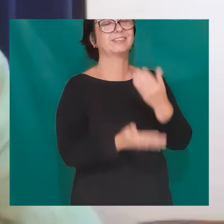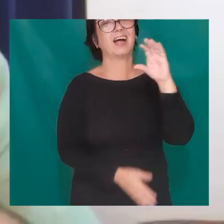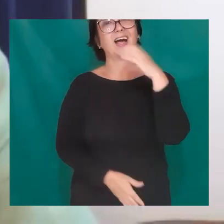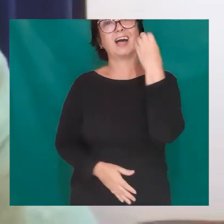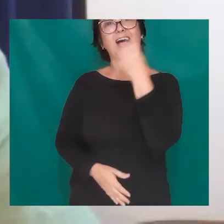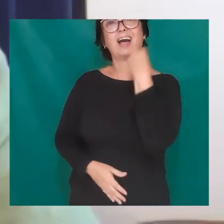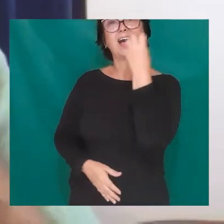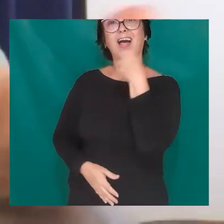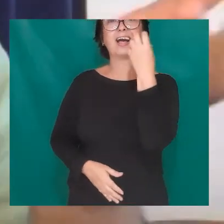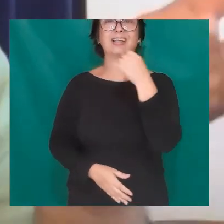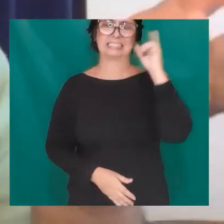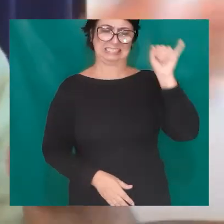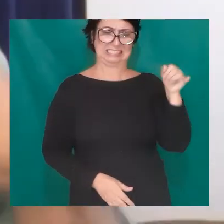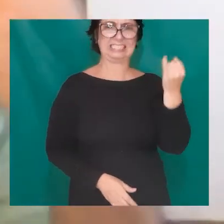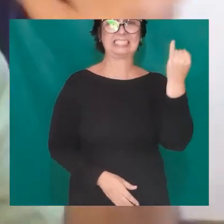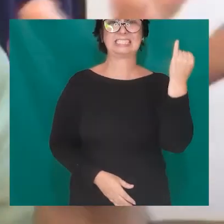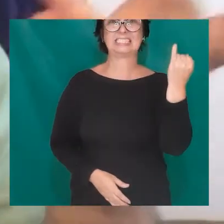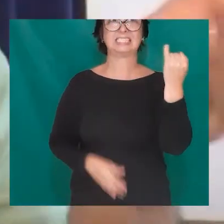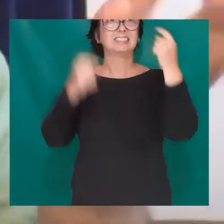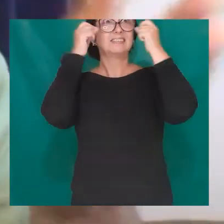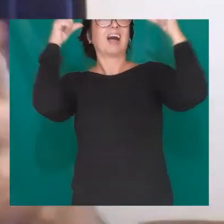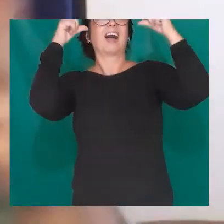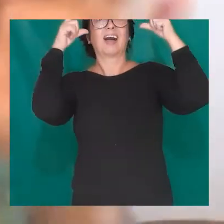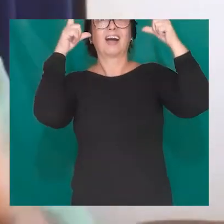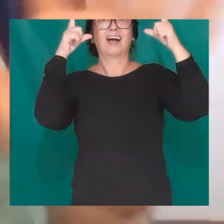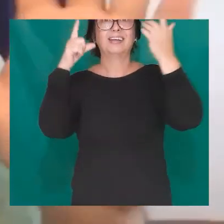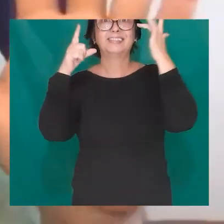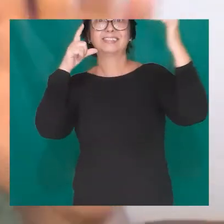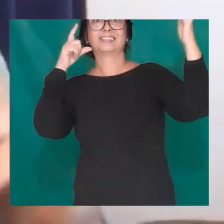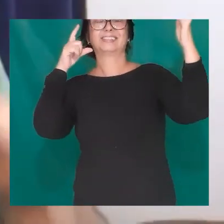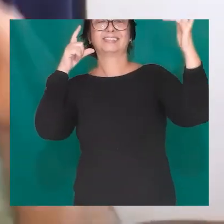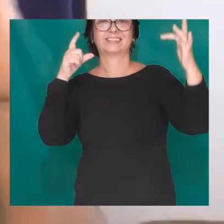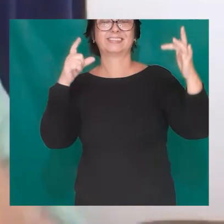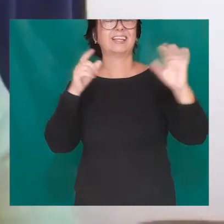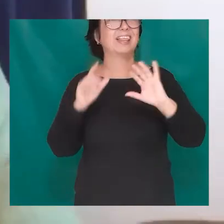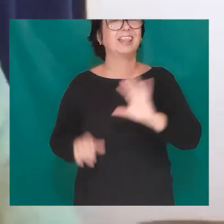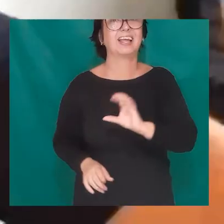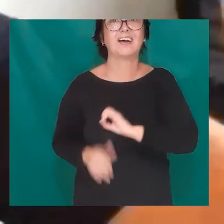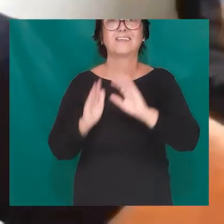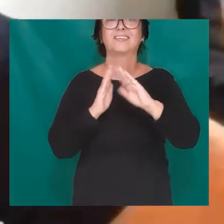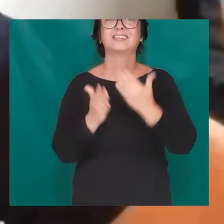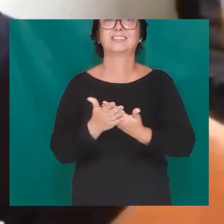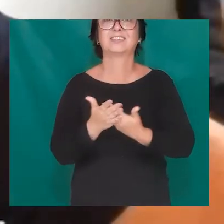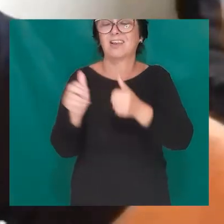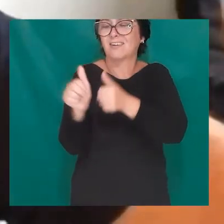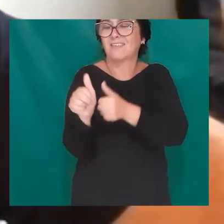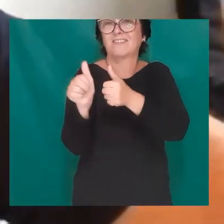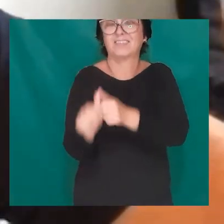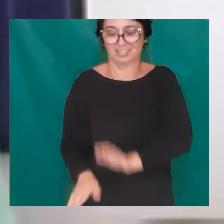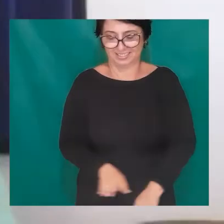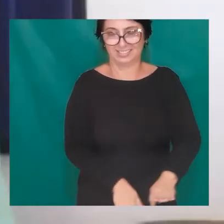lá ele tem uma oportunidade, o olho dele brilha quando ele fala em Antônio Adolfo. Porque ele acompanha as crianças